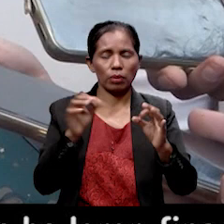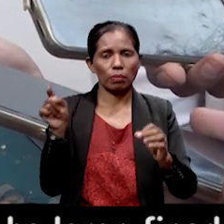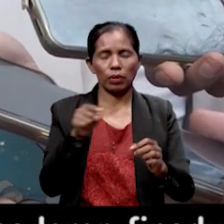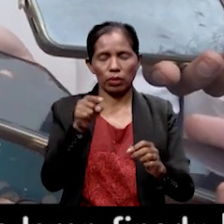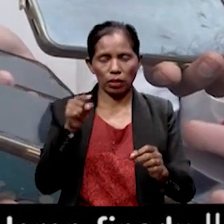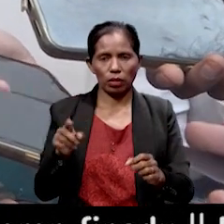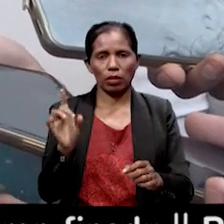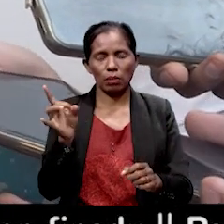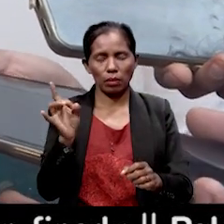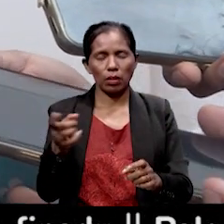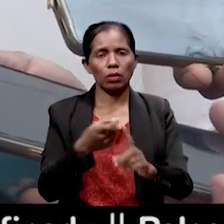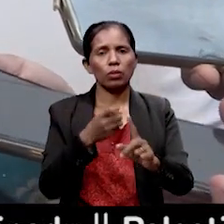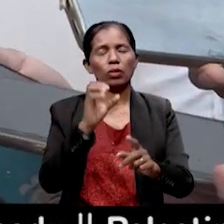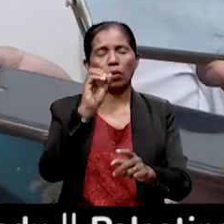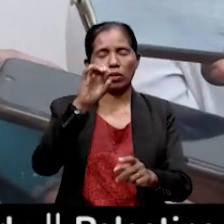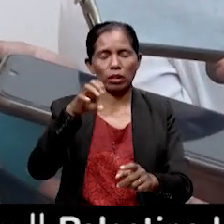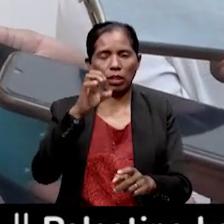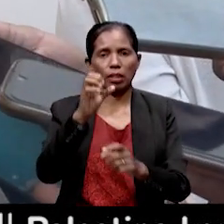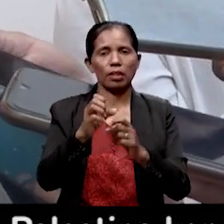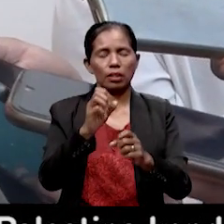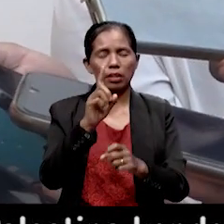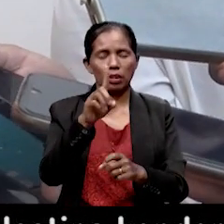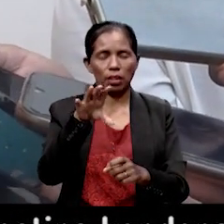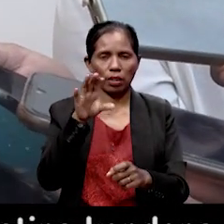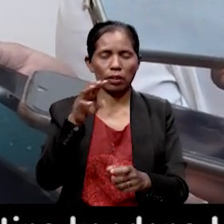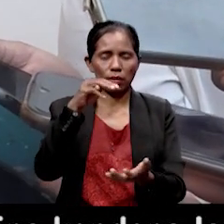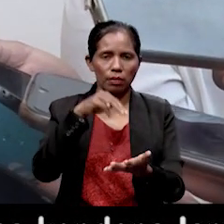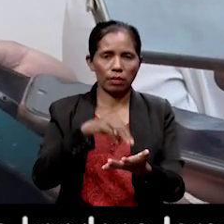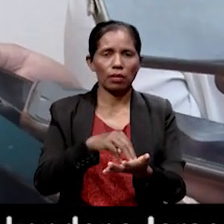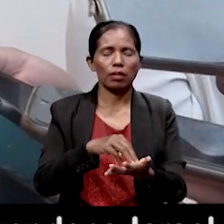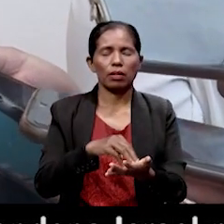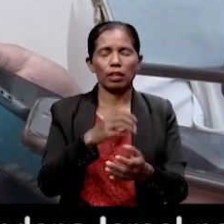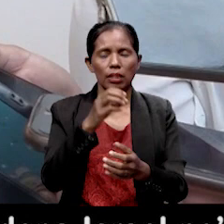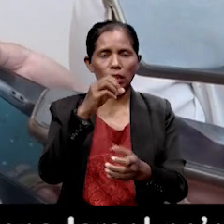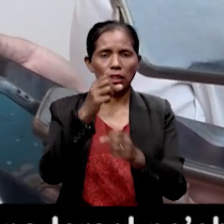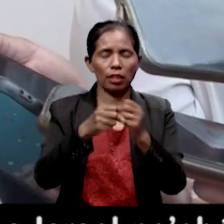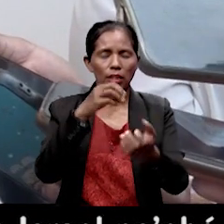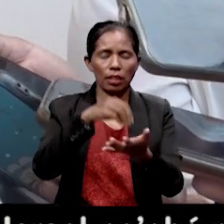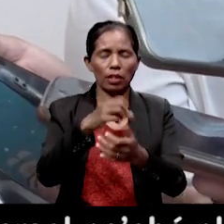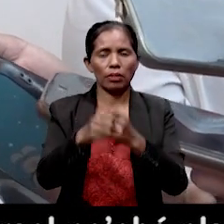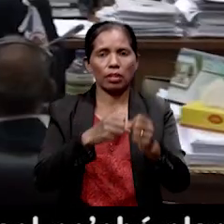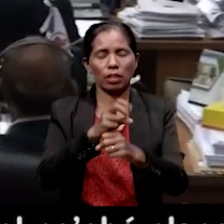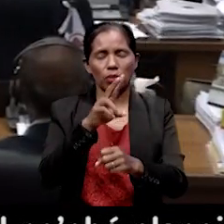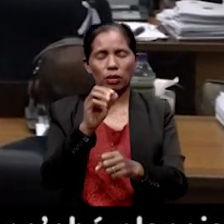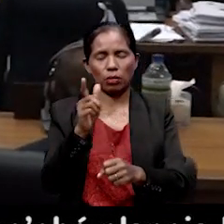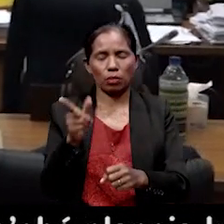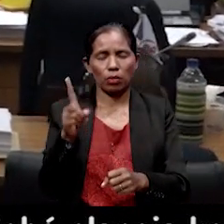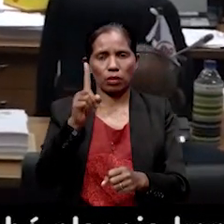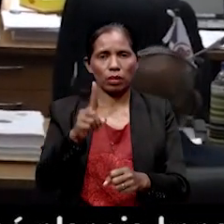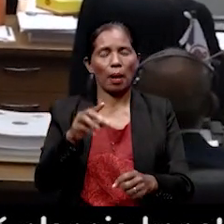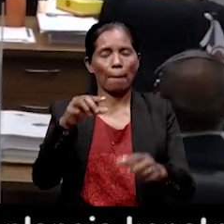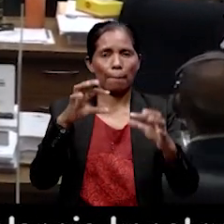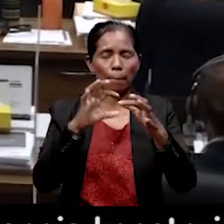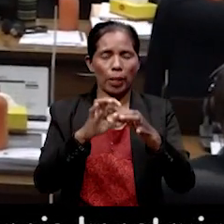valor resin, husi orçamento tokon atus ida resin, nebe alocado e atinang reuroron resin ida, maibe membro Comissão GG, nebe trata